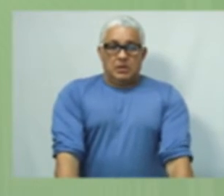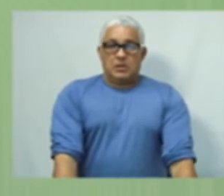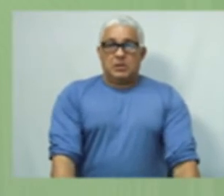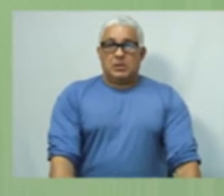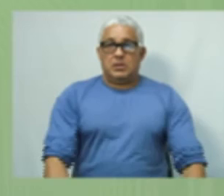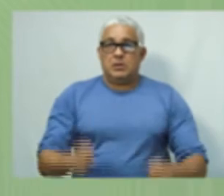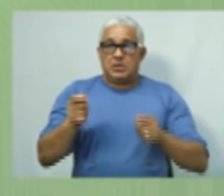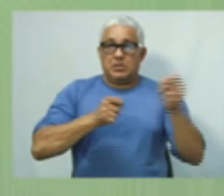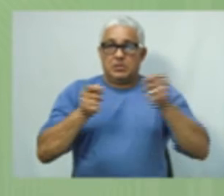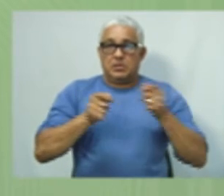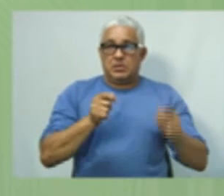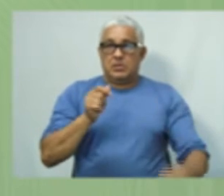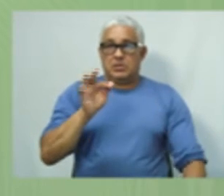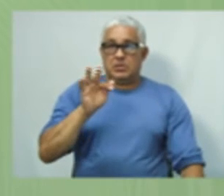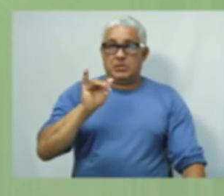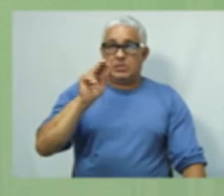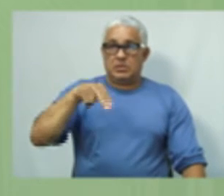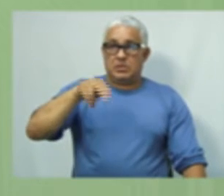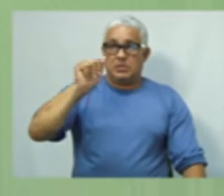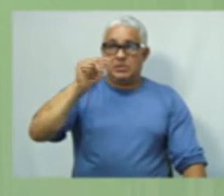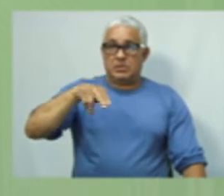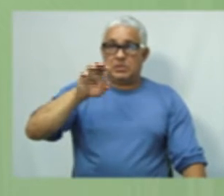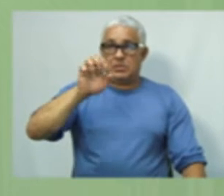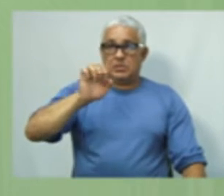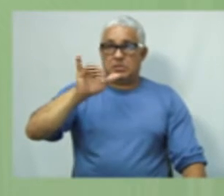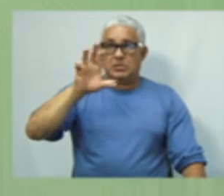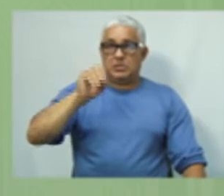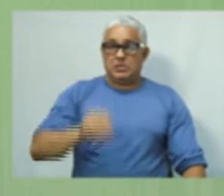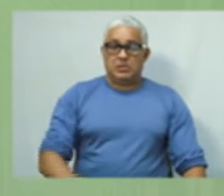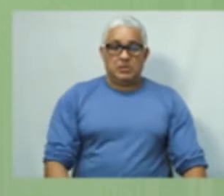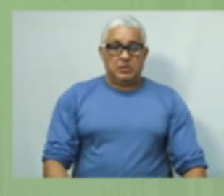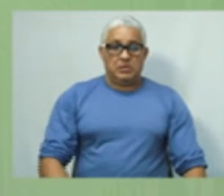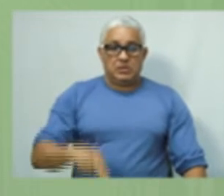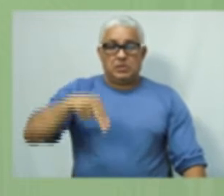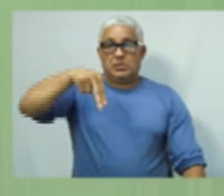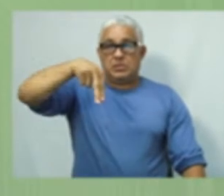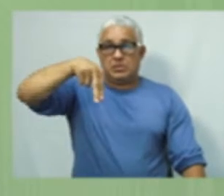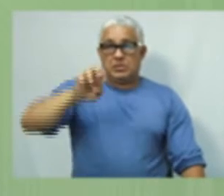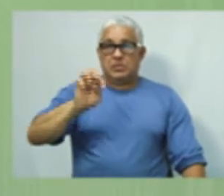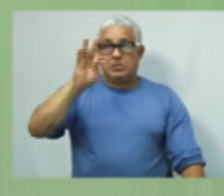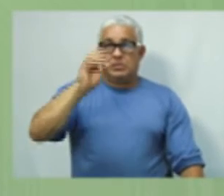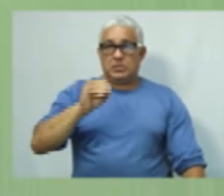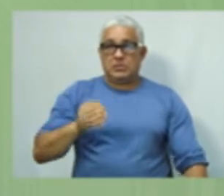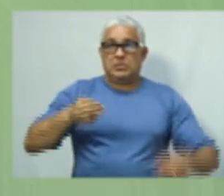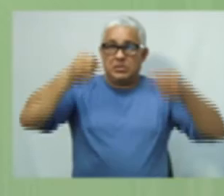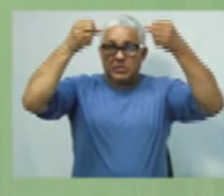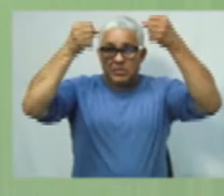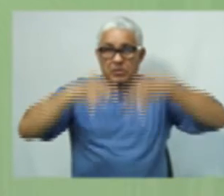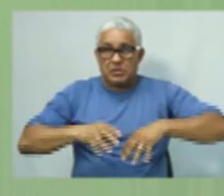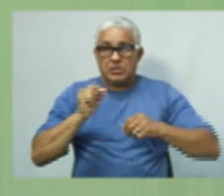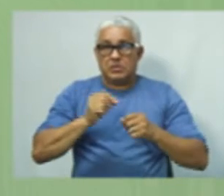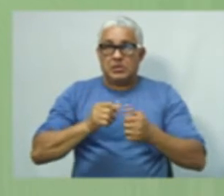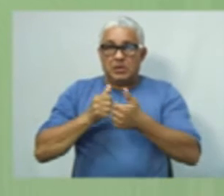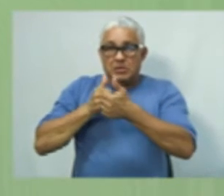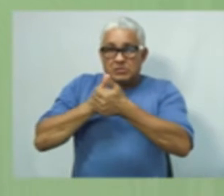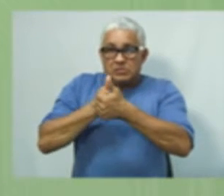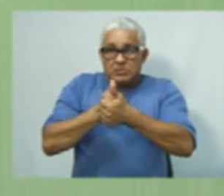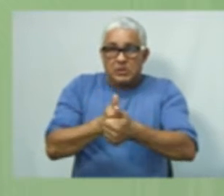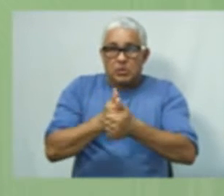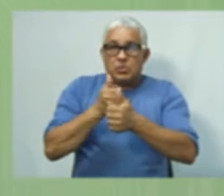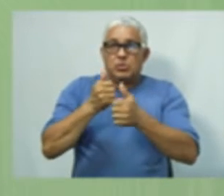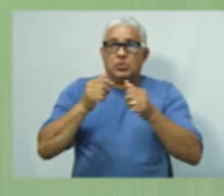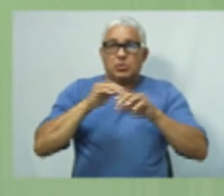Controle financeiro, né? O que é o controle? Como o Neto aqui coloca, que o controle financeiro visa acompanhar todo o